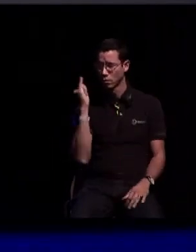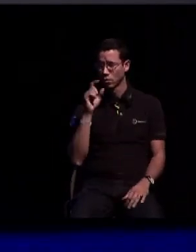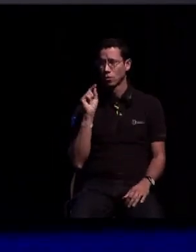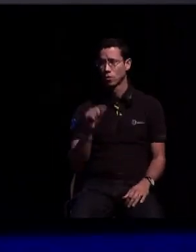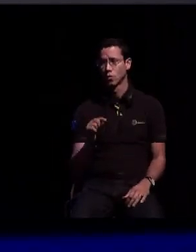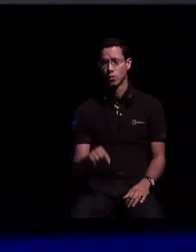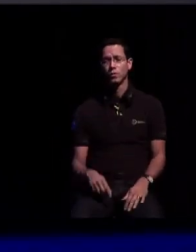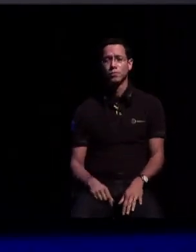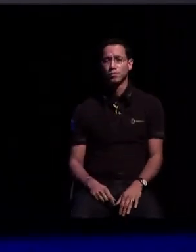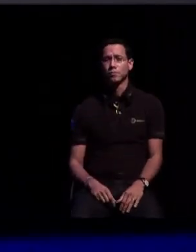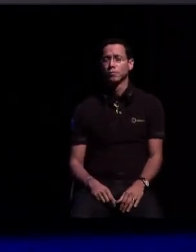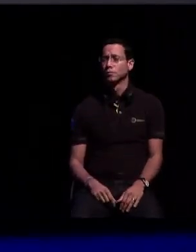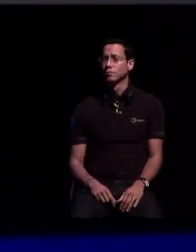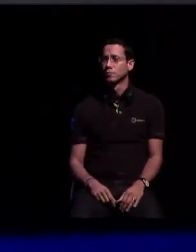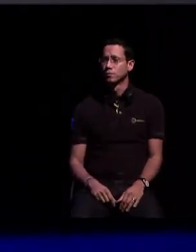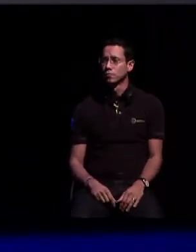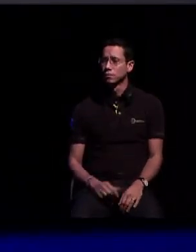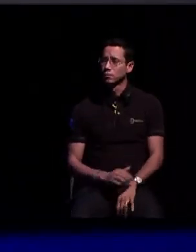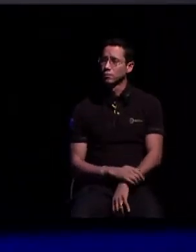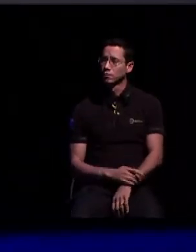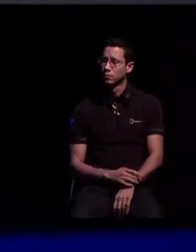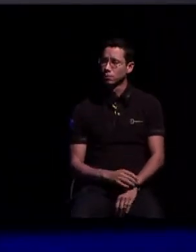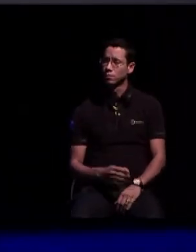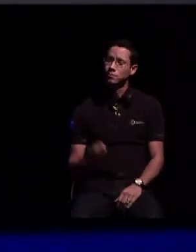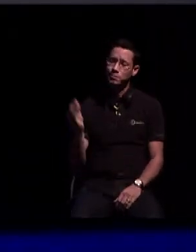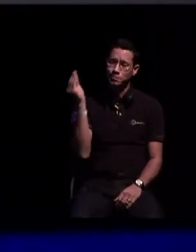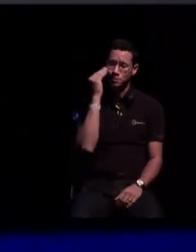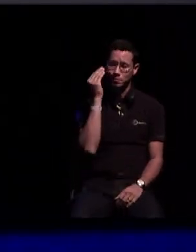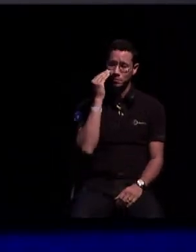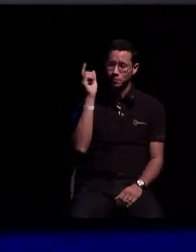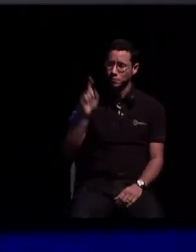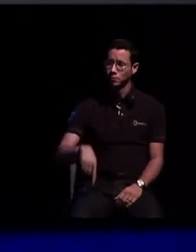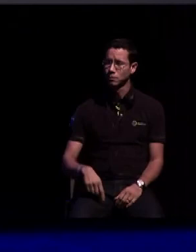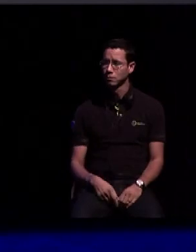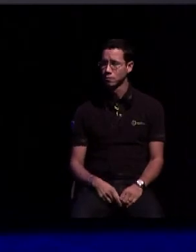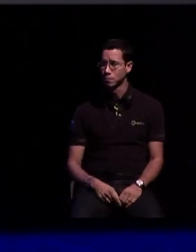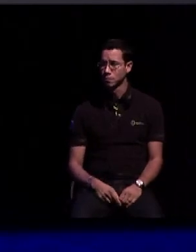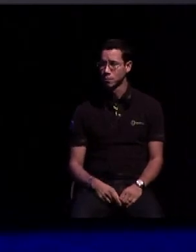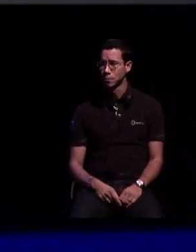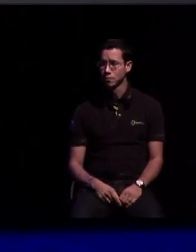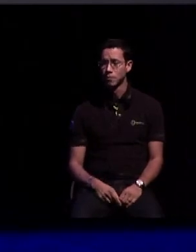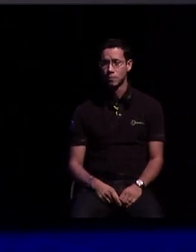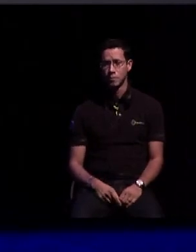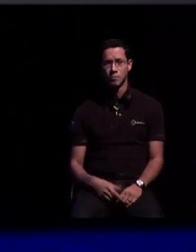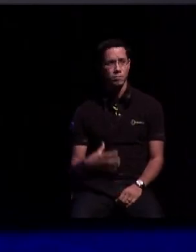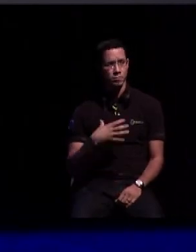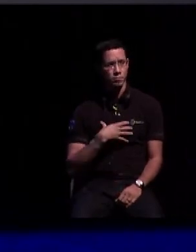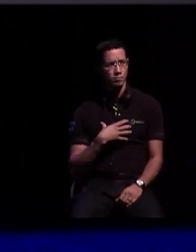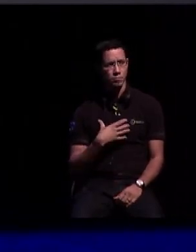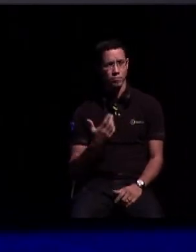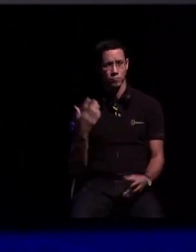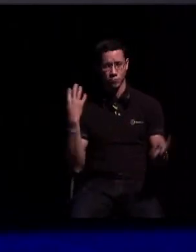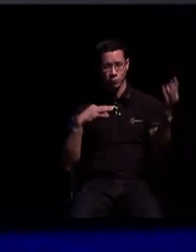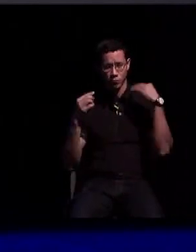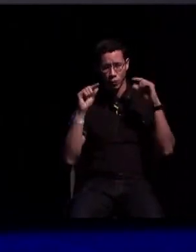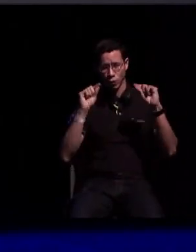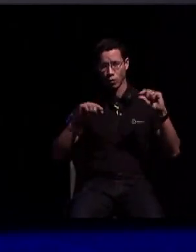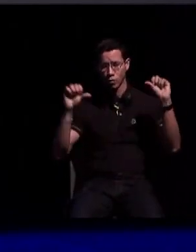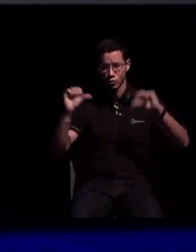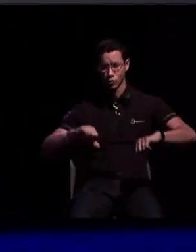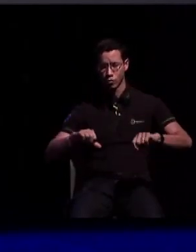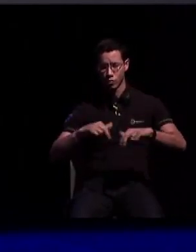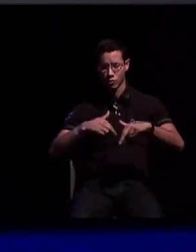de que a gente tende a ser, e eu acho que é isso que dá a coisa mais desagradável no turismo de